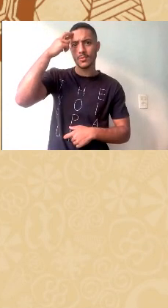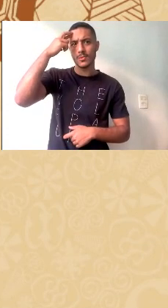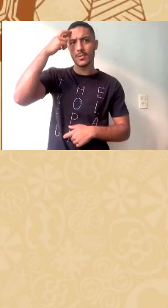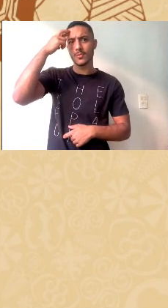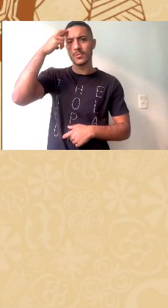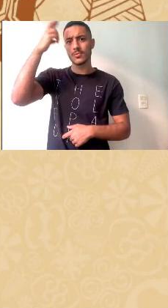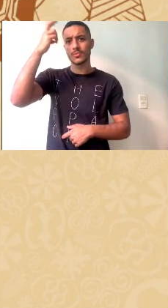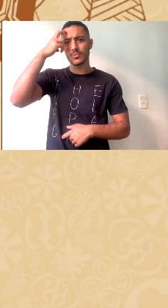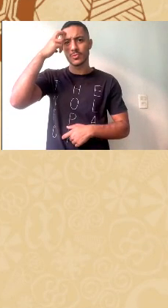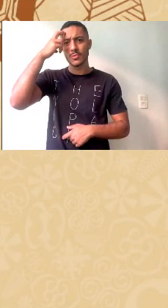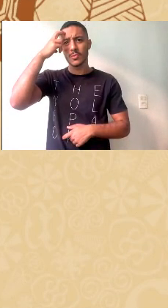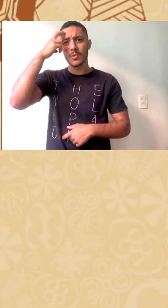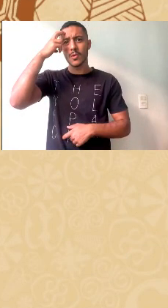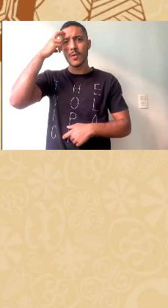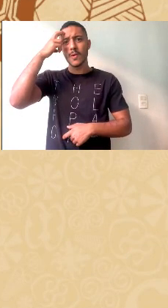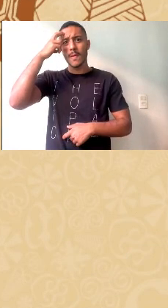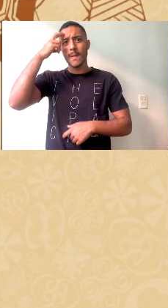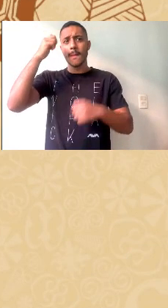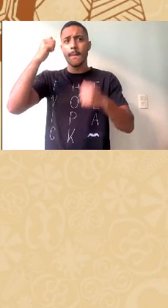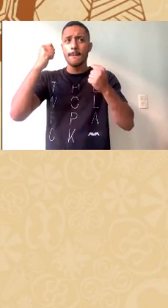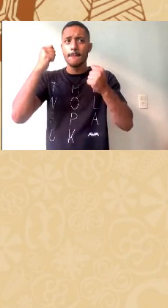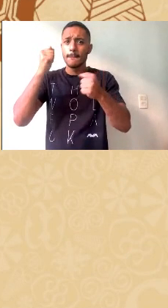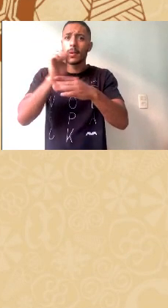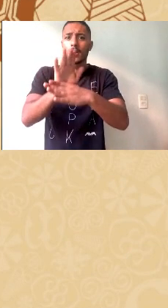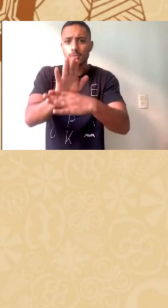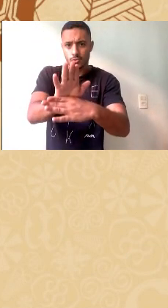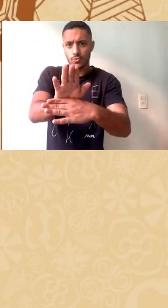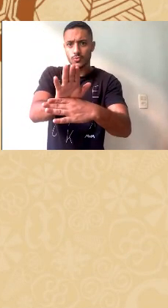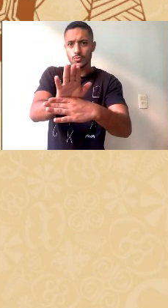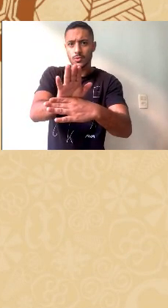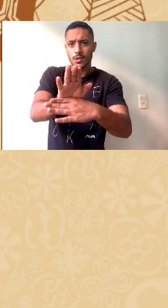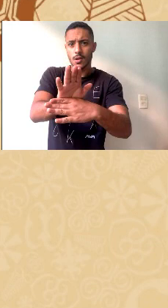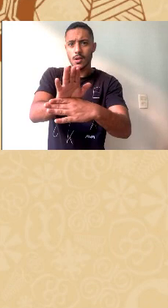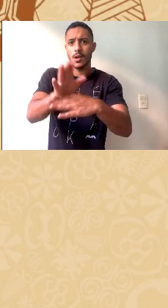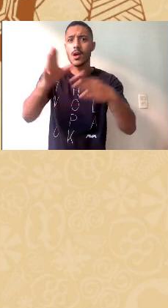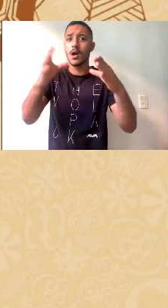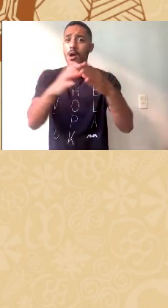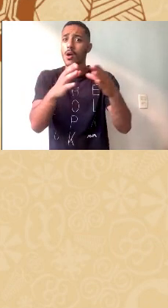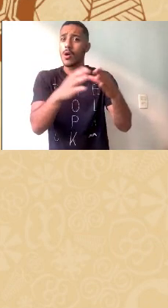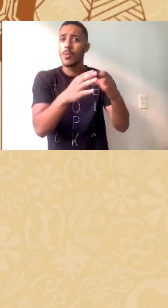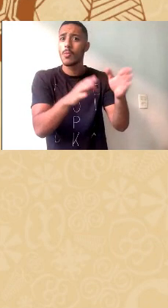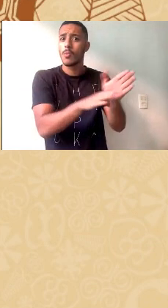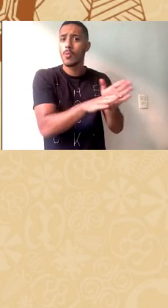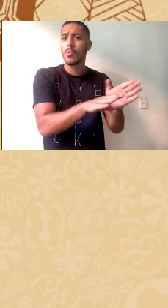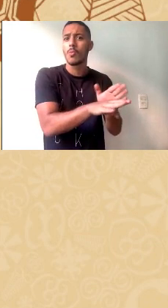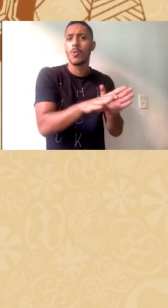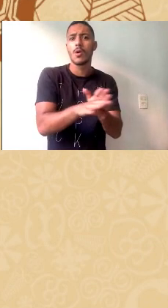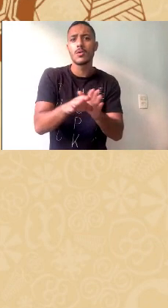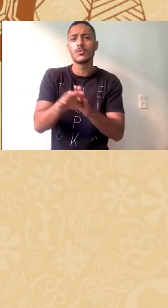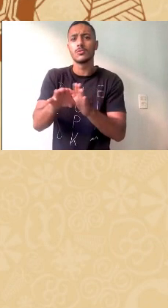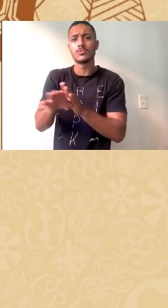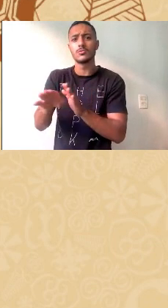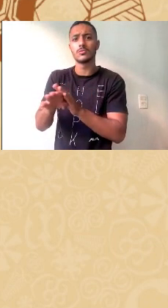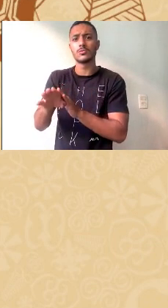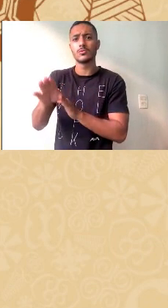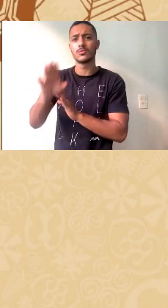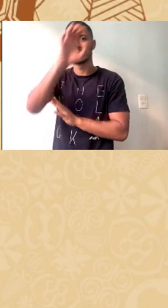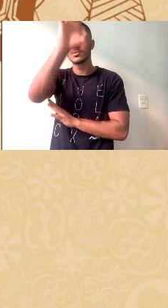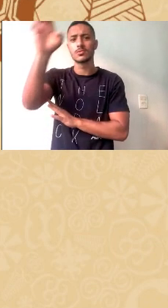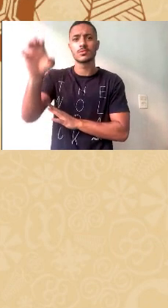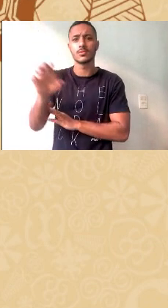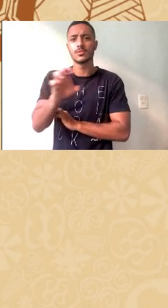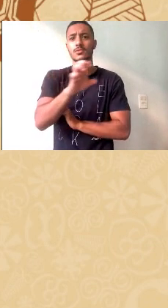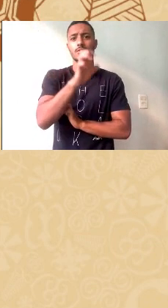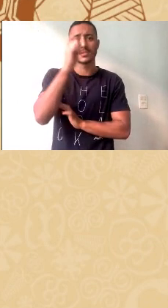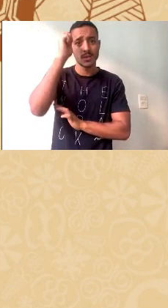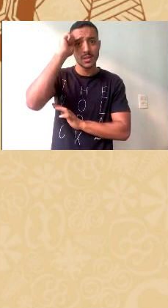para dar conta, né, um pouco das demandas da população negra, que o Estado, como a gente já viu anteriormente, não dava